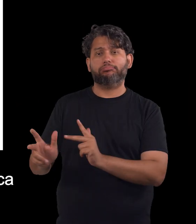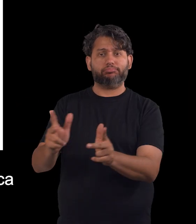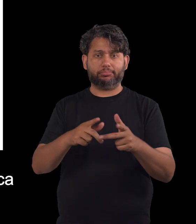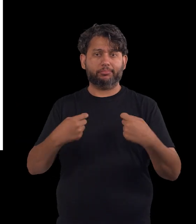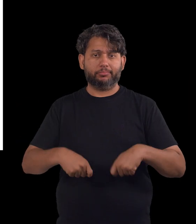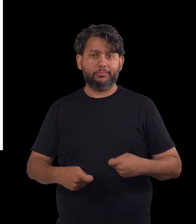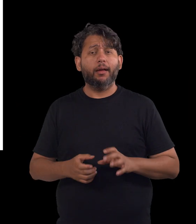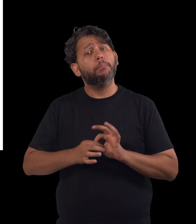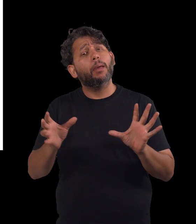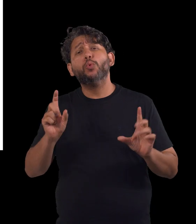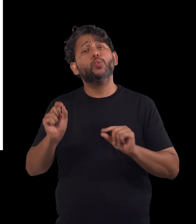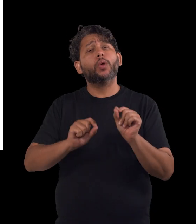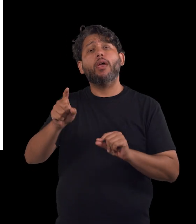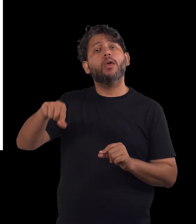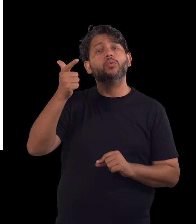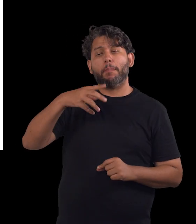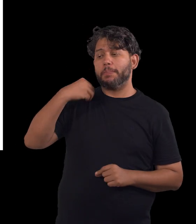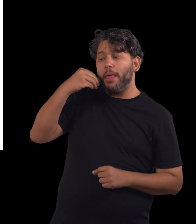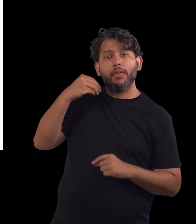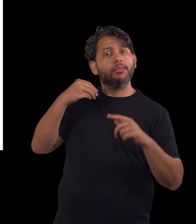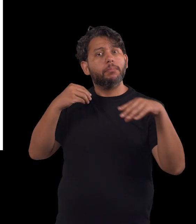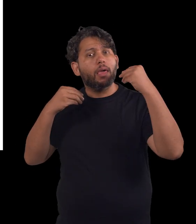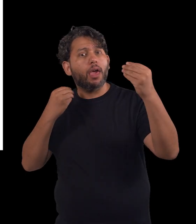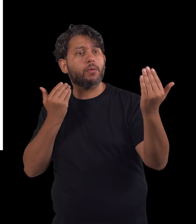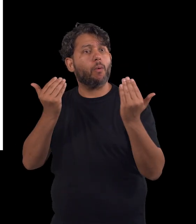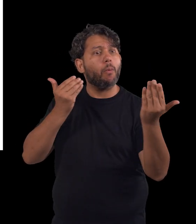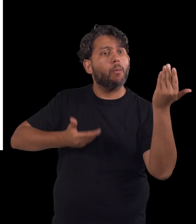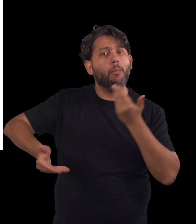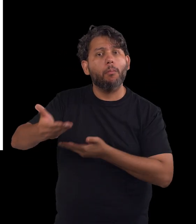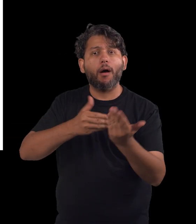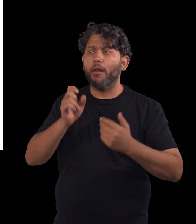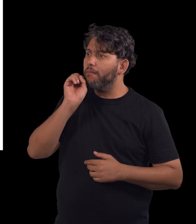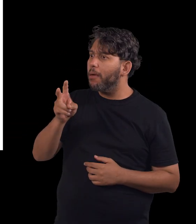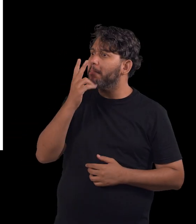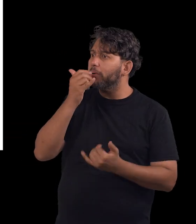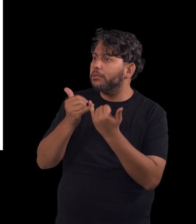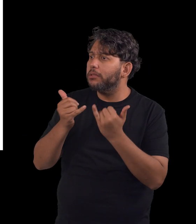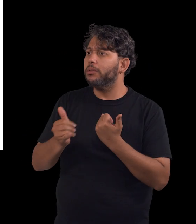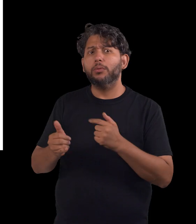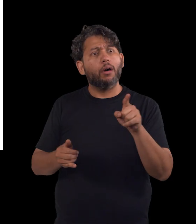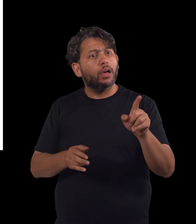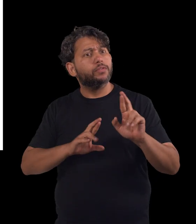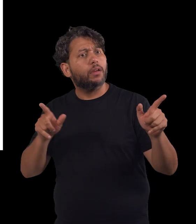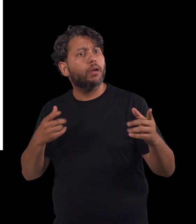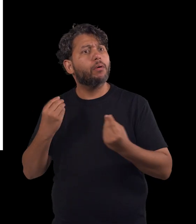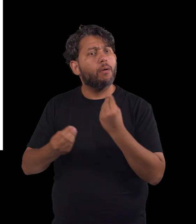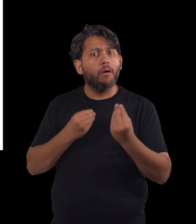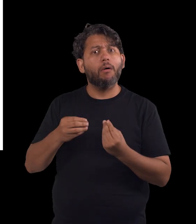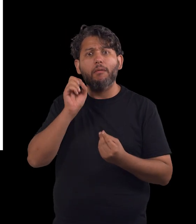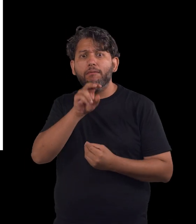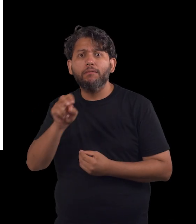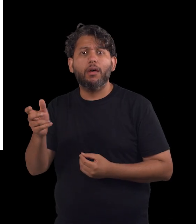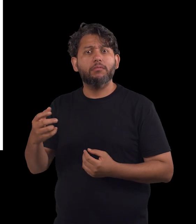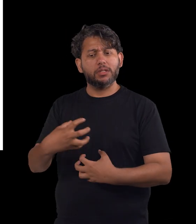essa reflexão, permitindo que a turma compare experiências, descubra semelhanças e diferenças entre